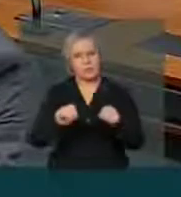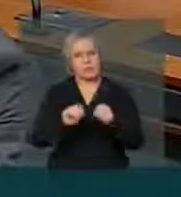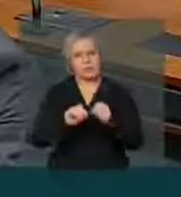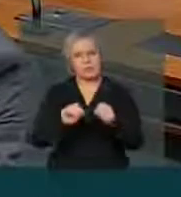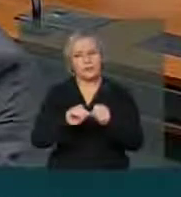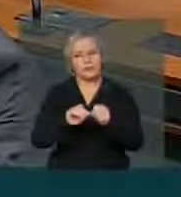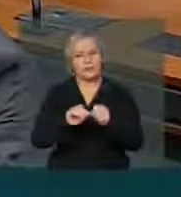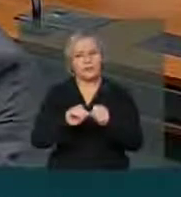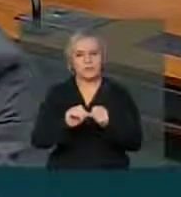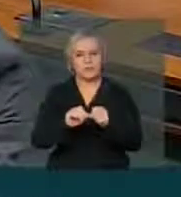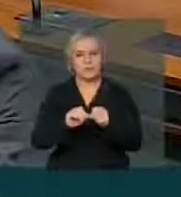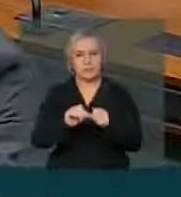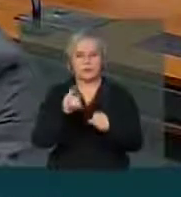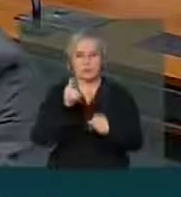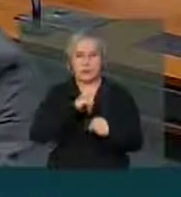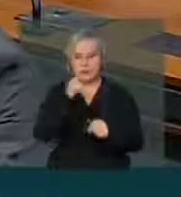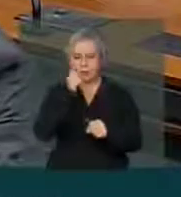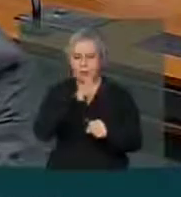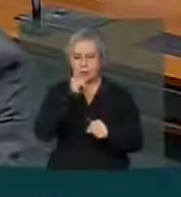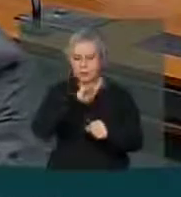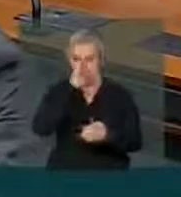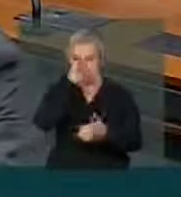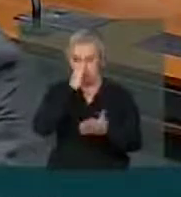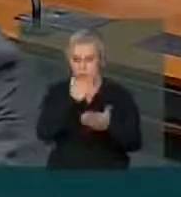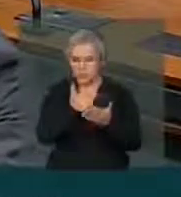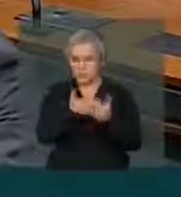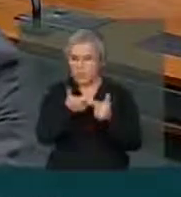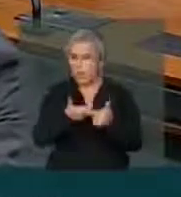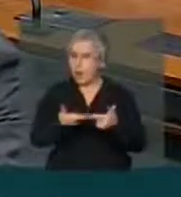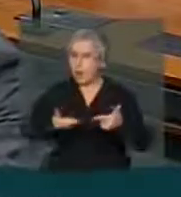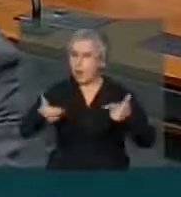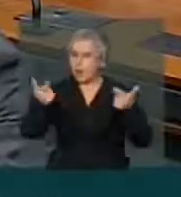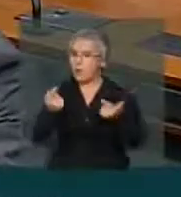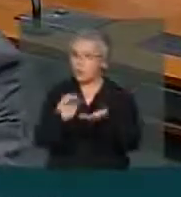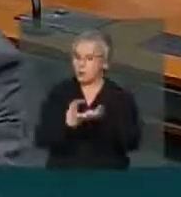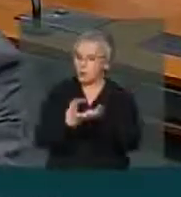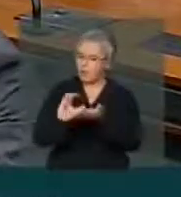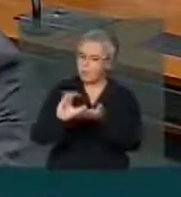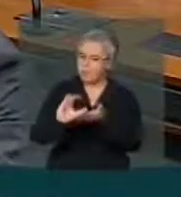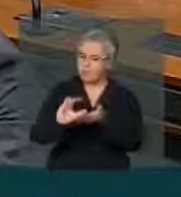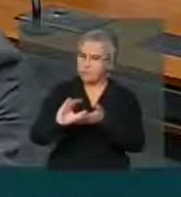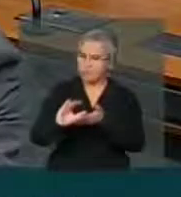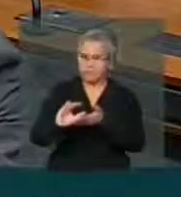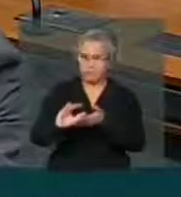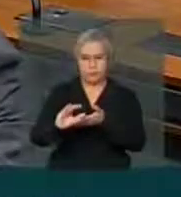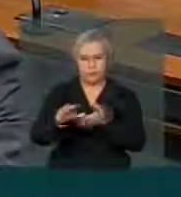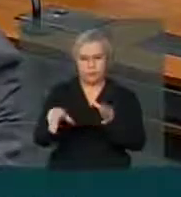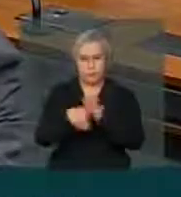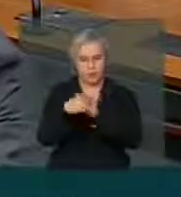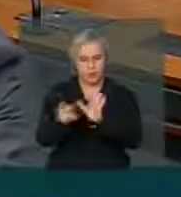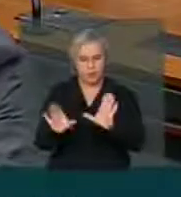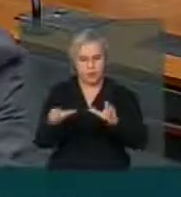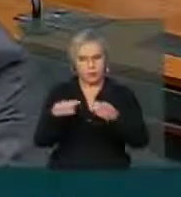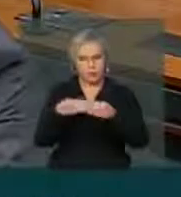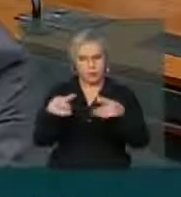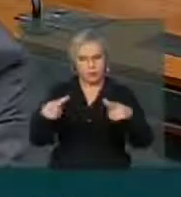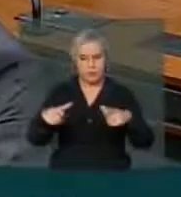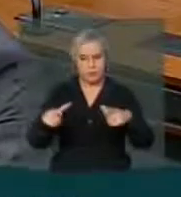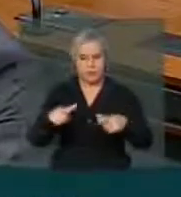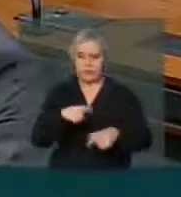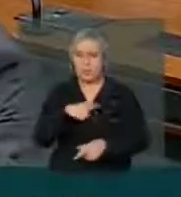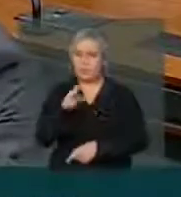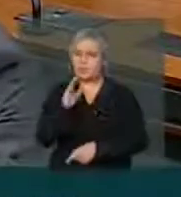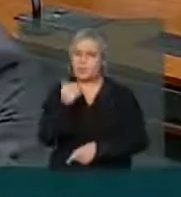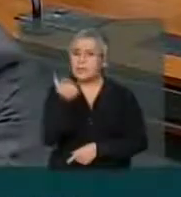ter uma credibilidade, uma confiabilidade, um aumento dos investimentos aqui nesse setor, já que 14